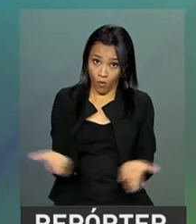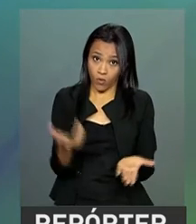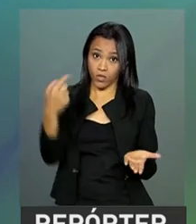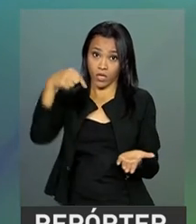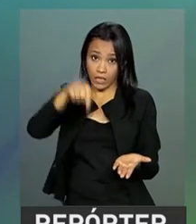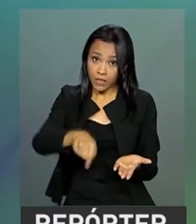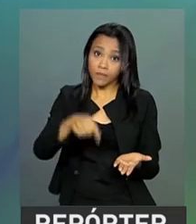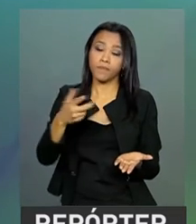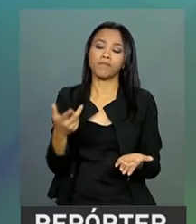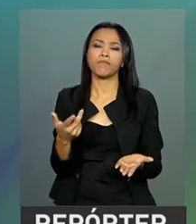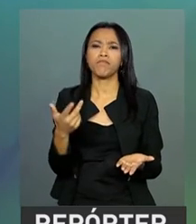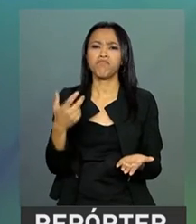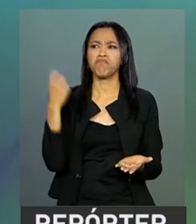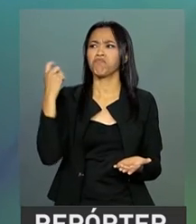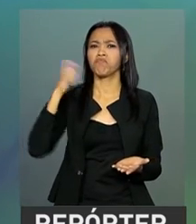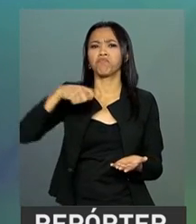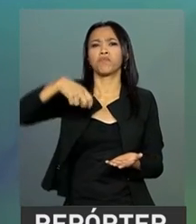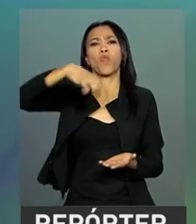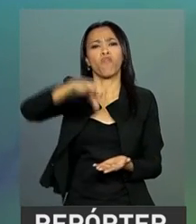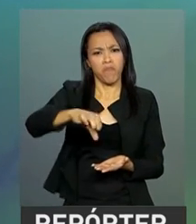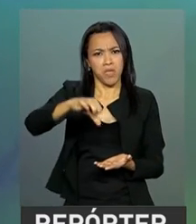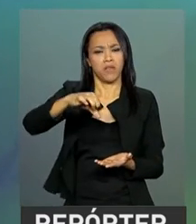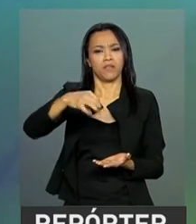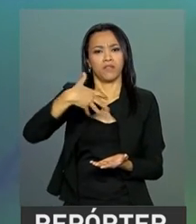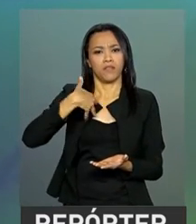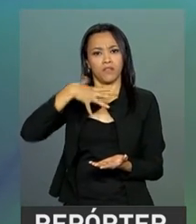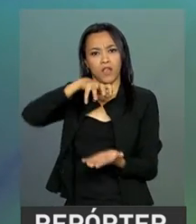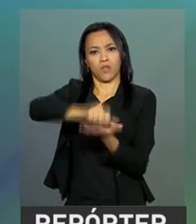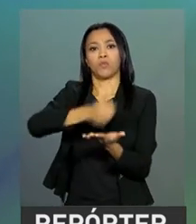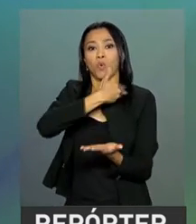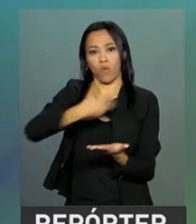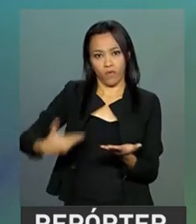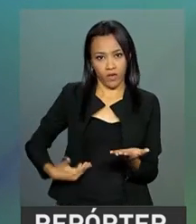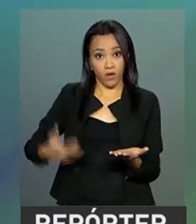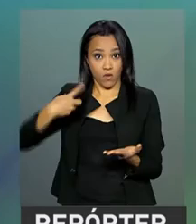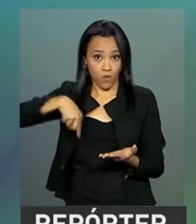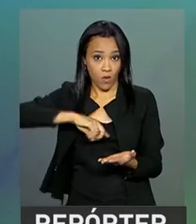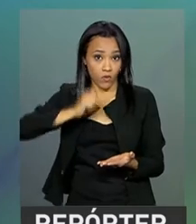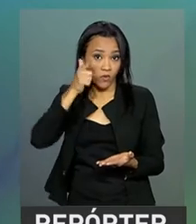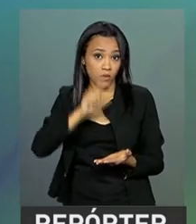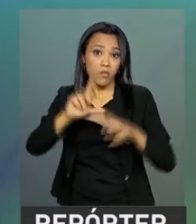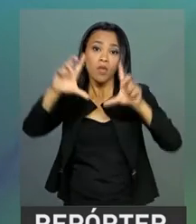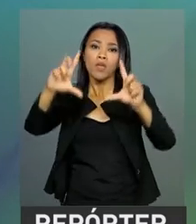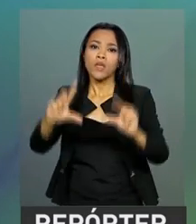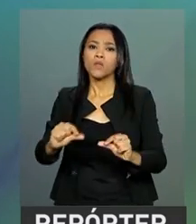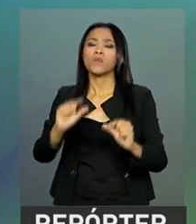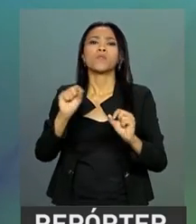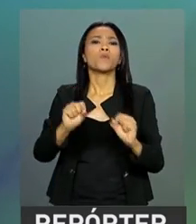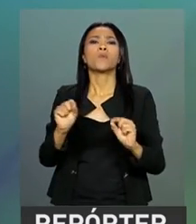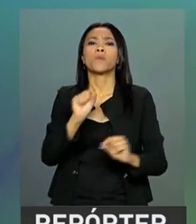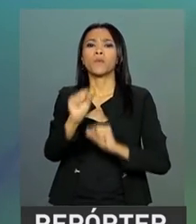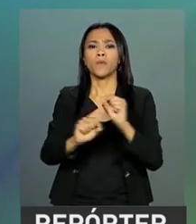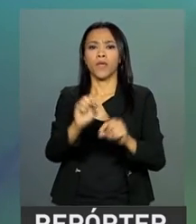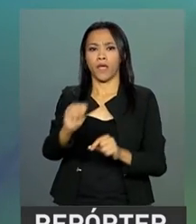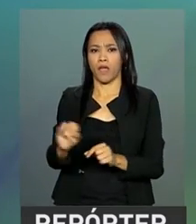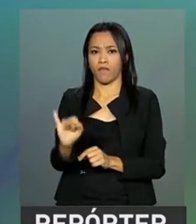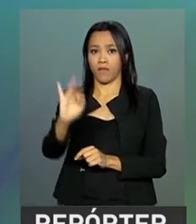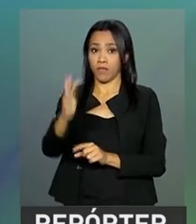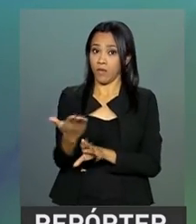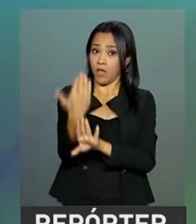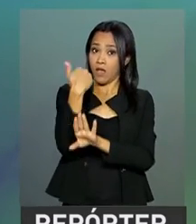em menos de 9 meses de governo, nós conseguimos reduzir sensivelmente a inflação, que era